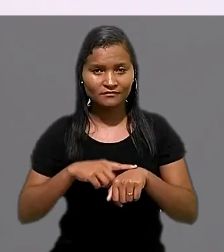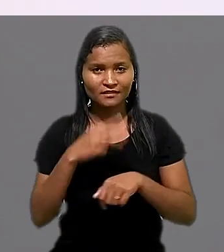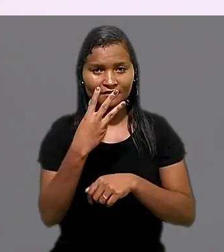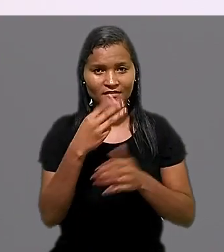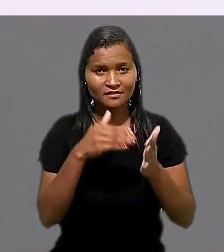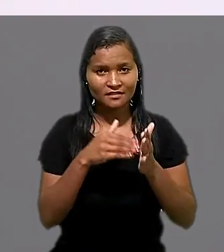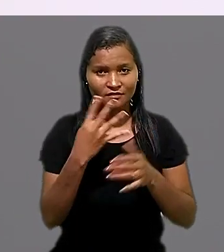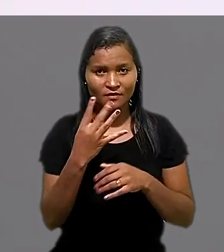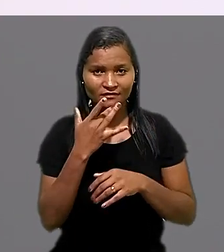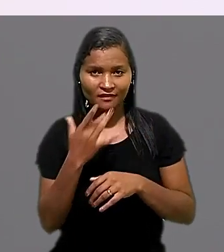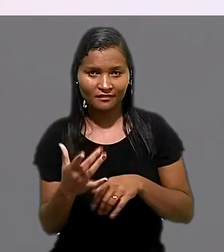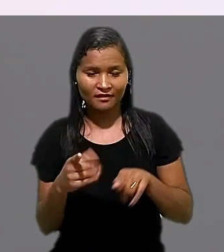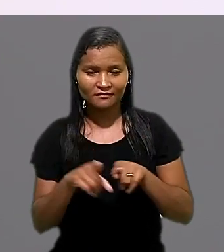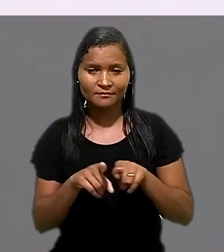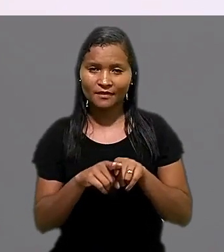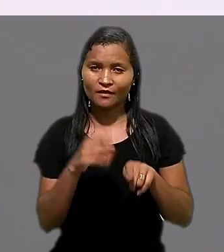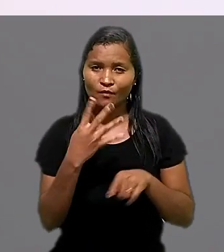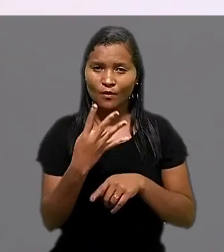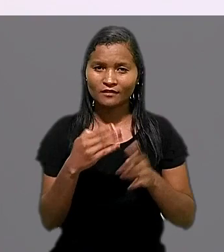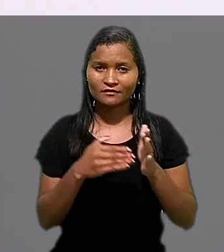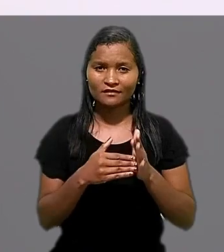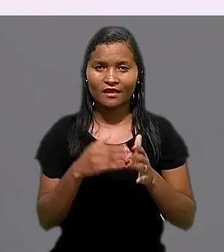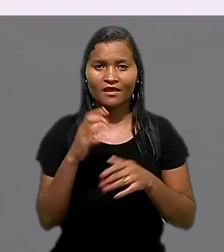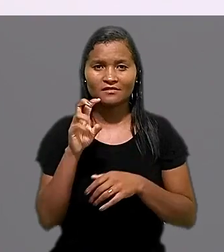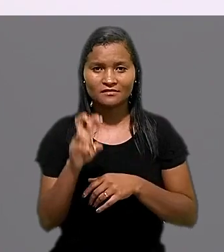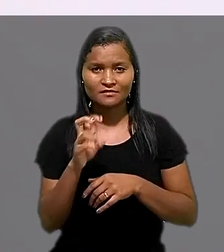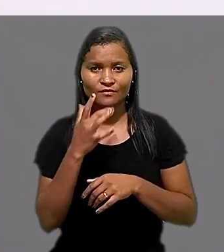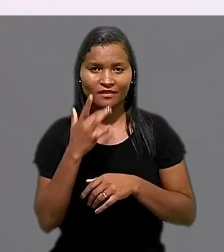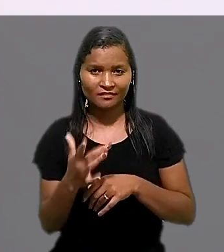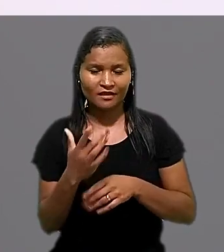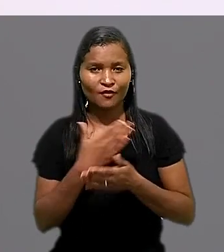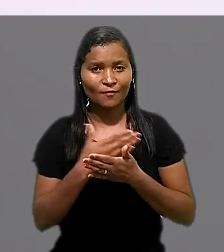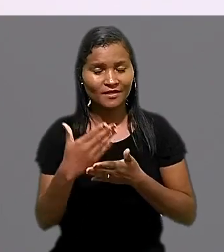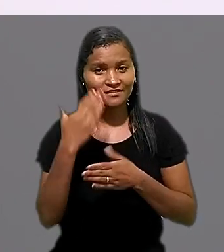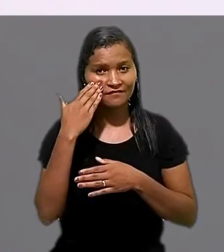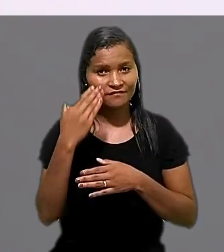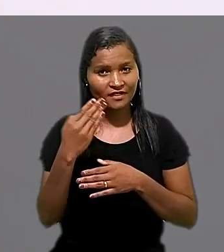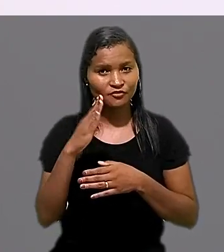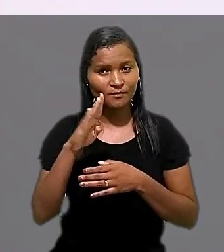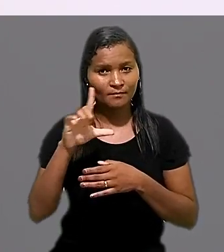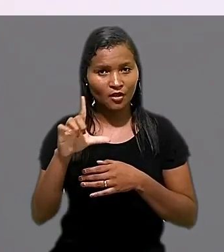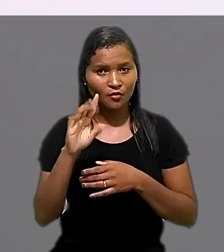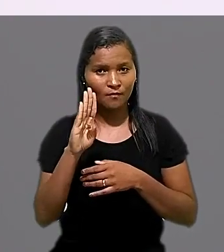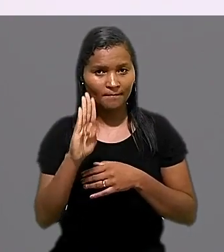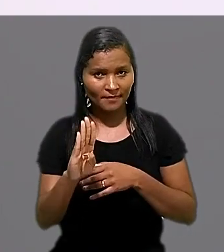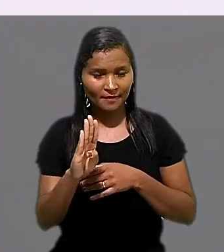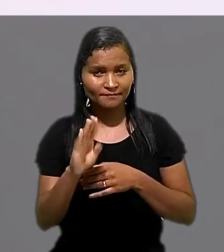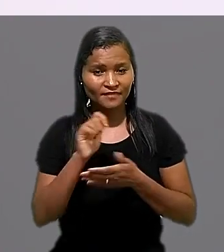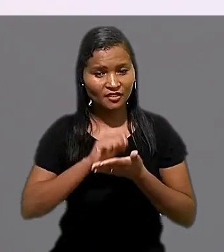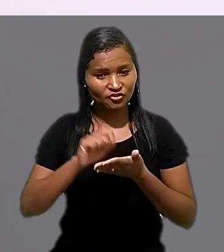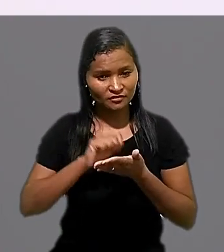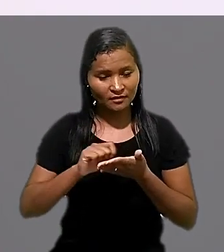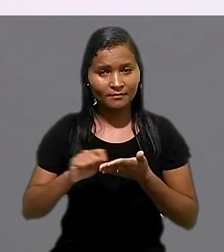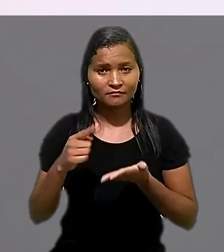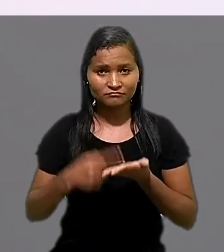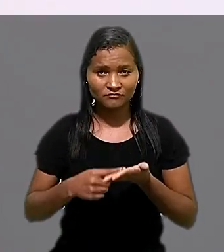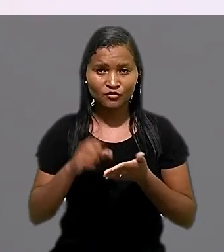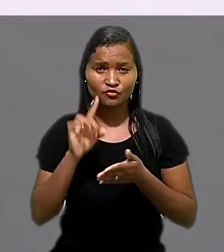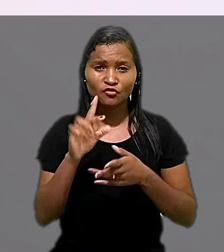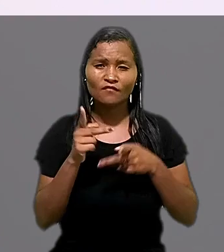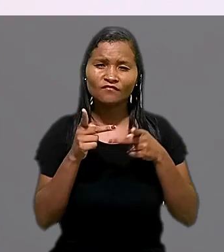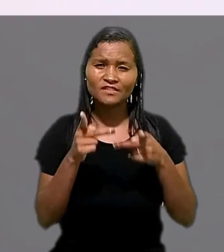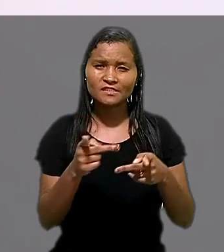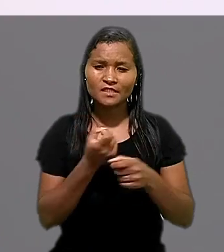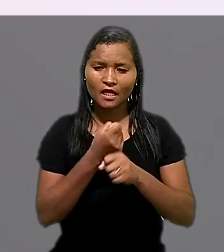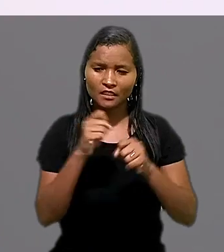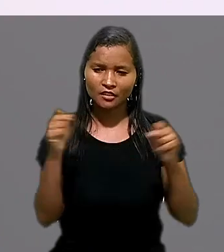3 às 4 da tarde e das 4 às 5 da tarde e começam em frente ao Bloco B. O agendamento só é necessário para visitas que